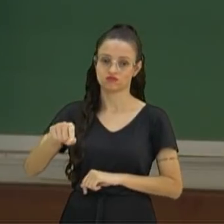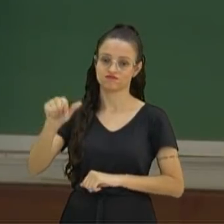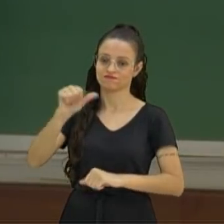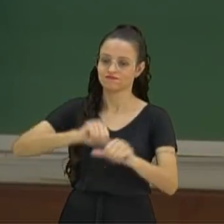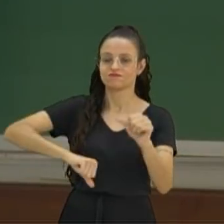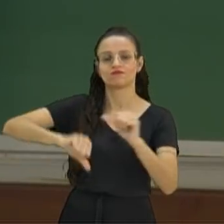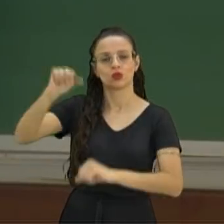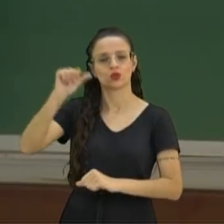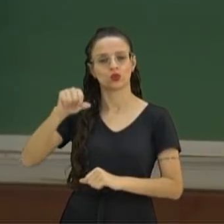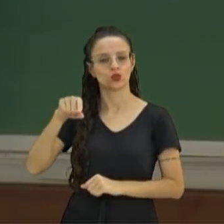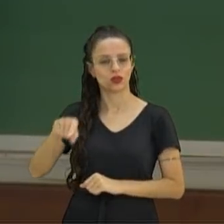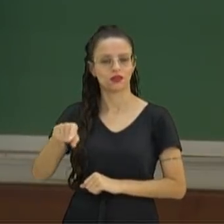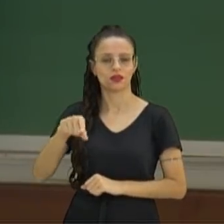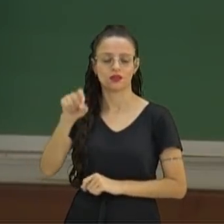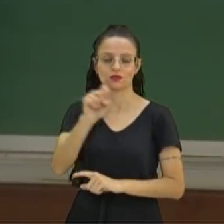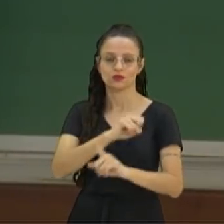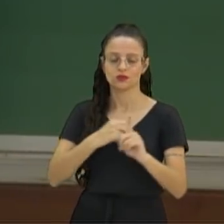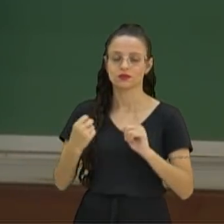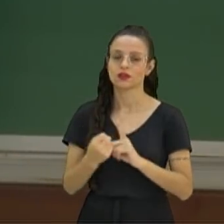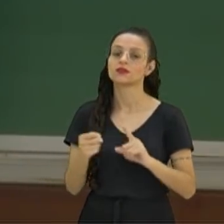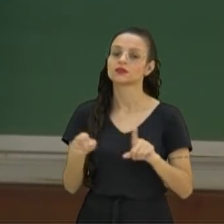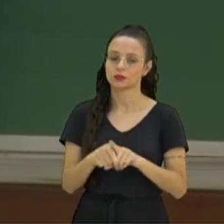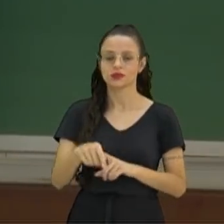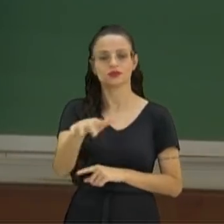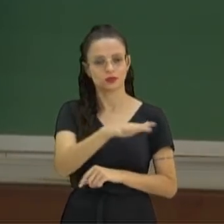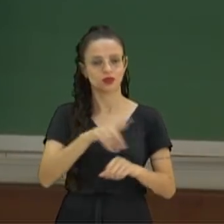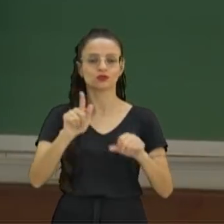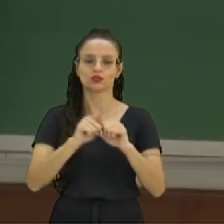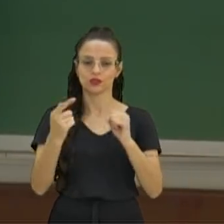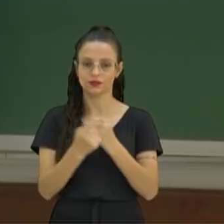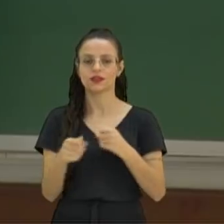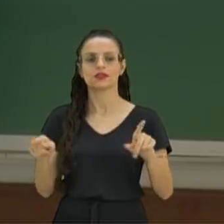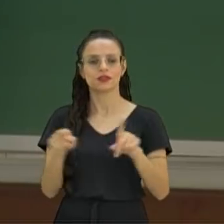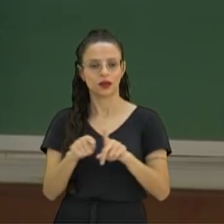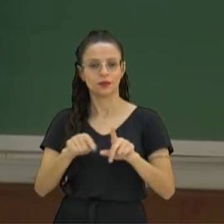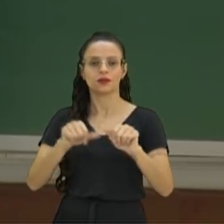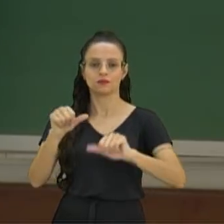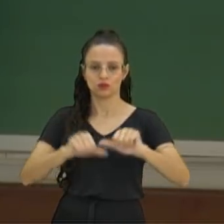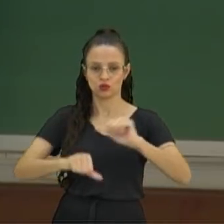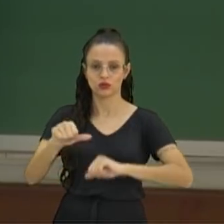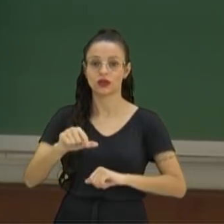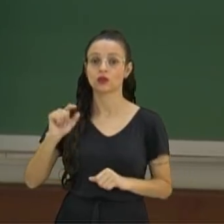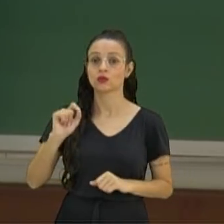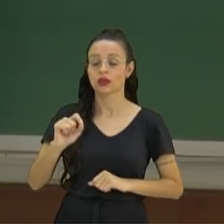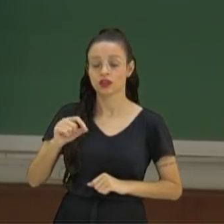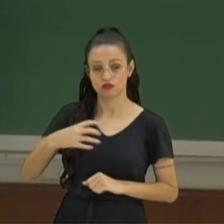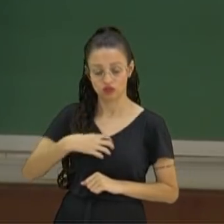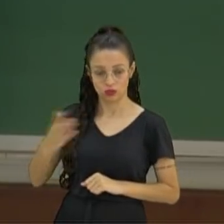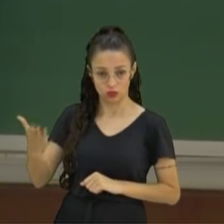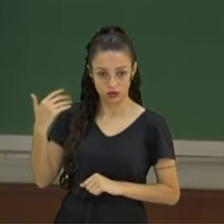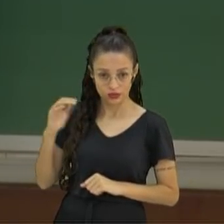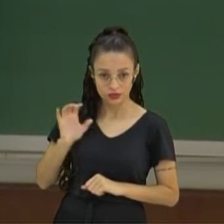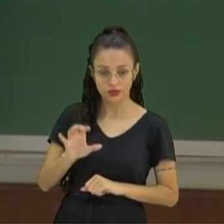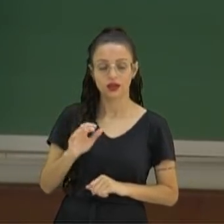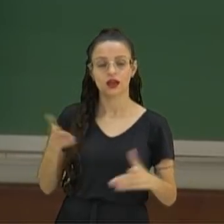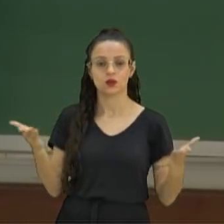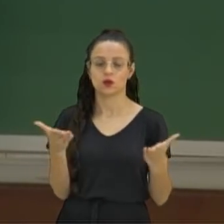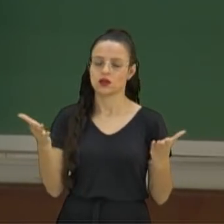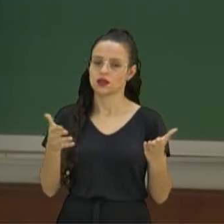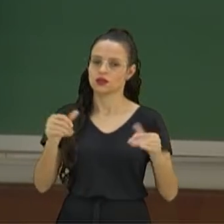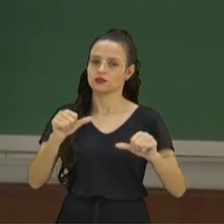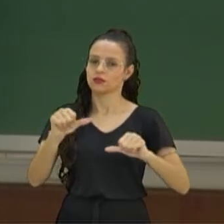onde a sociedade está inserida e o espaço geográfico também vai sendo alterado. O que era de uma maneira vai